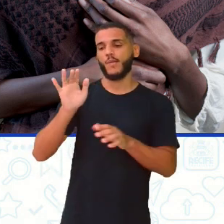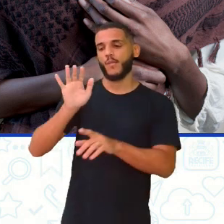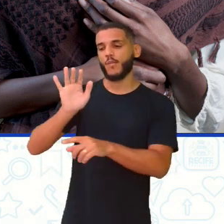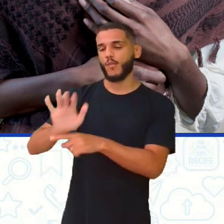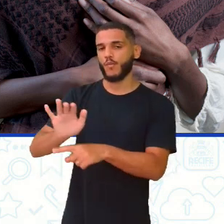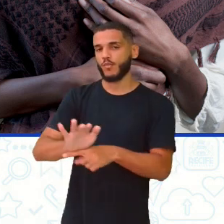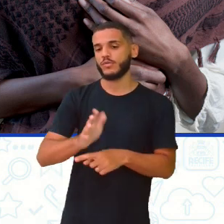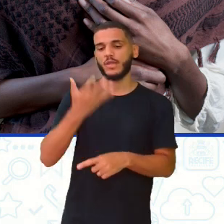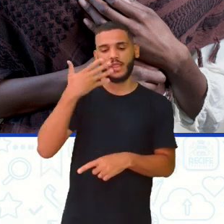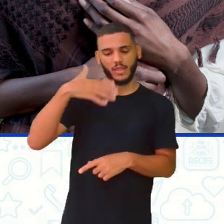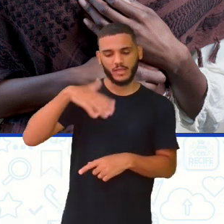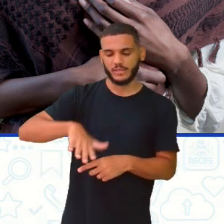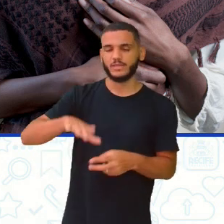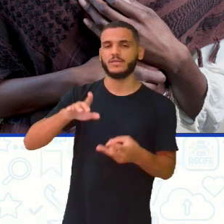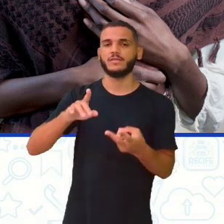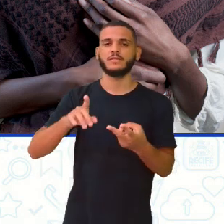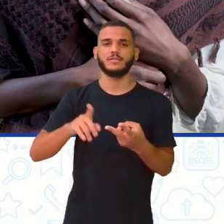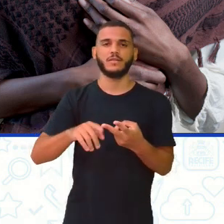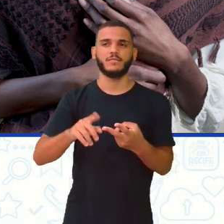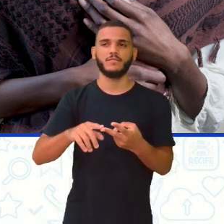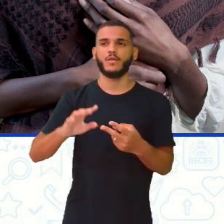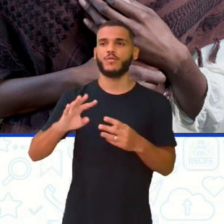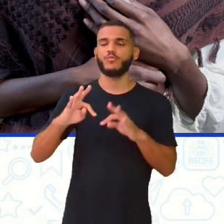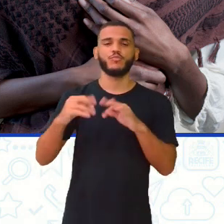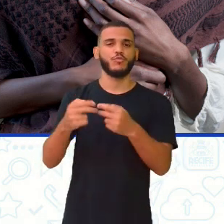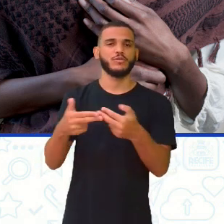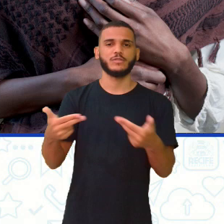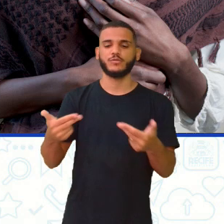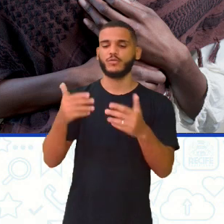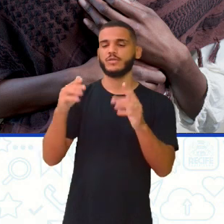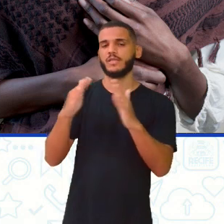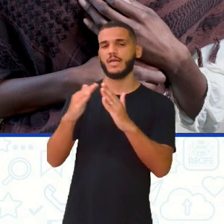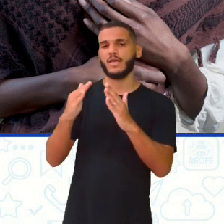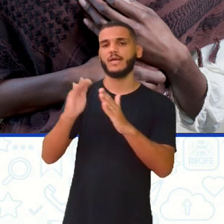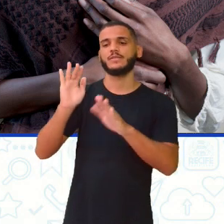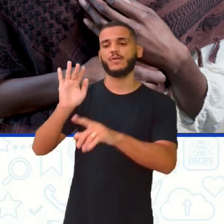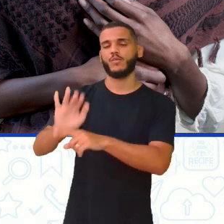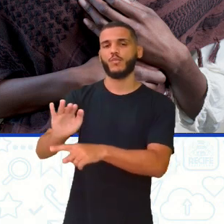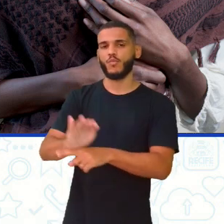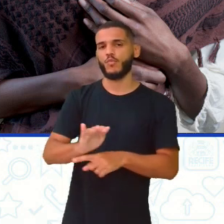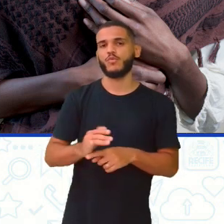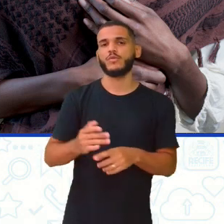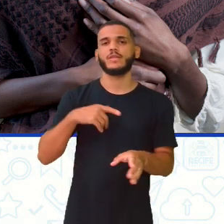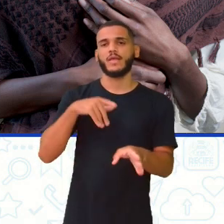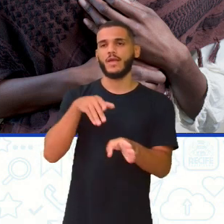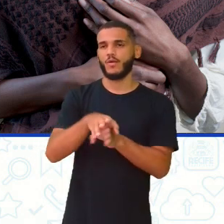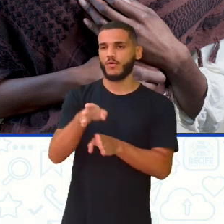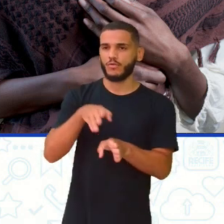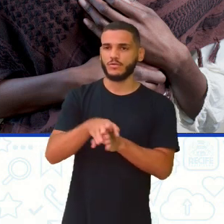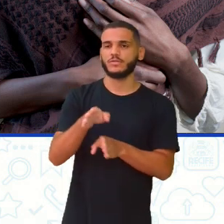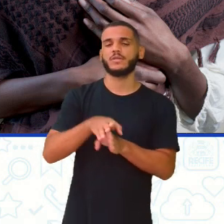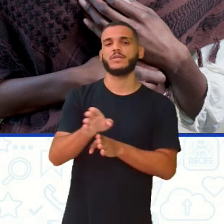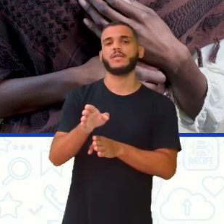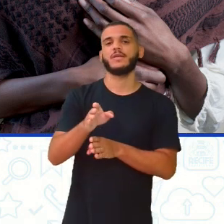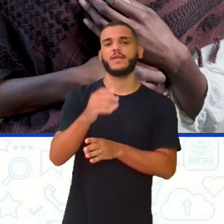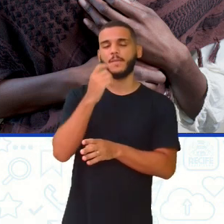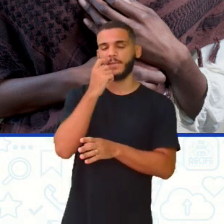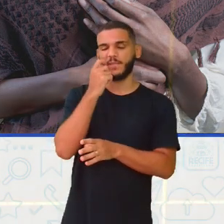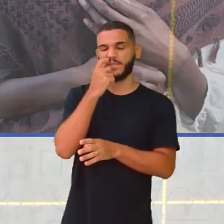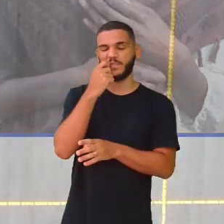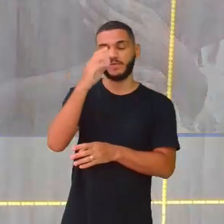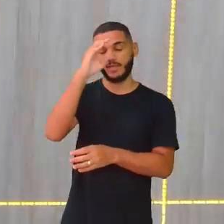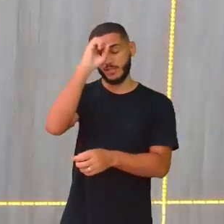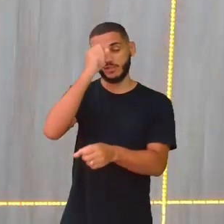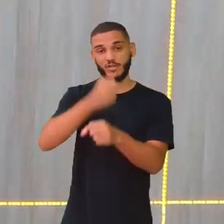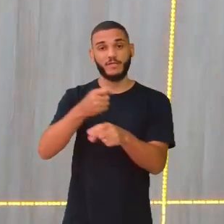família, além de realizar todos os afazeres domésticos e fazer as vezes da conselheira da patroa e de seus filhos. Então, é um